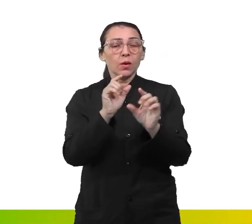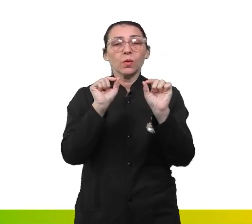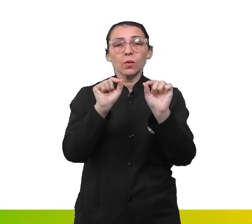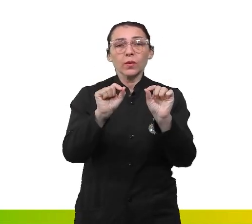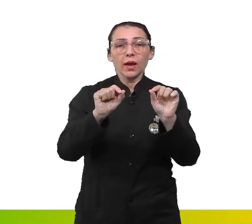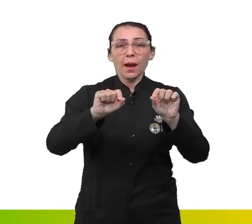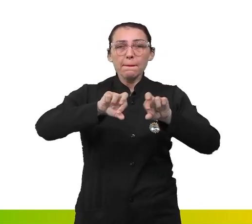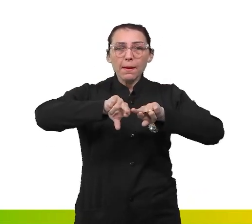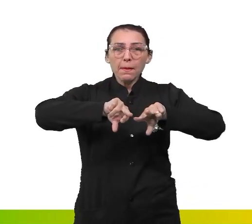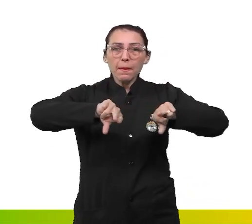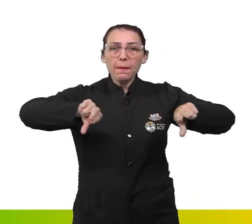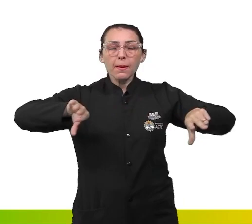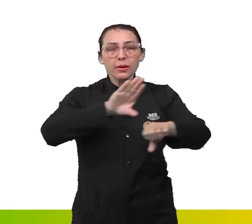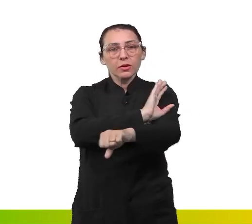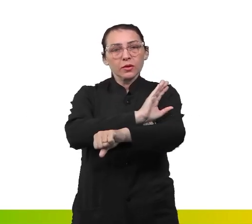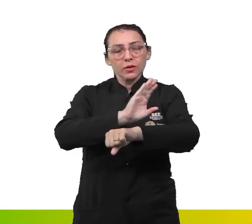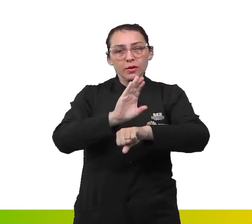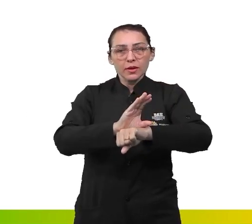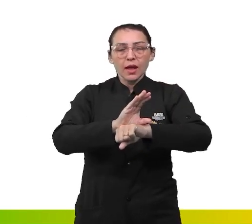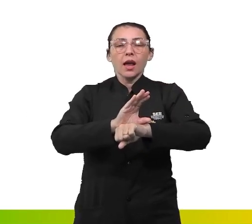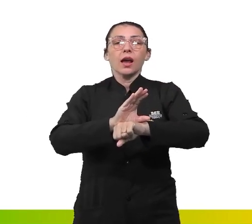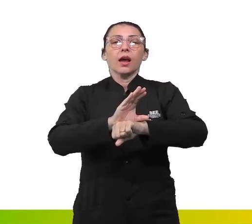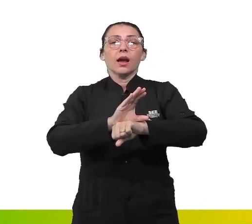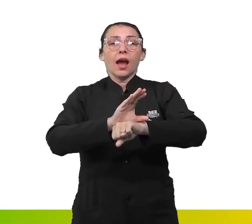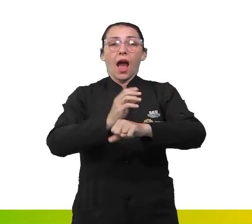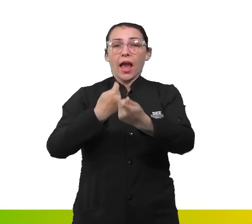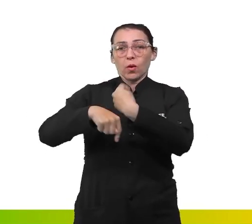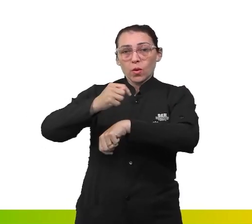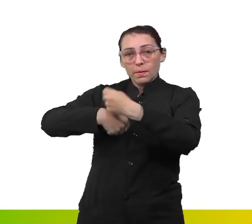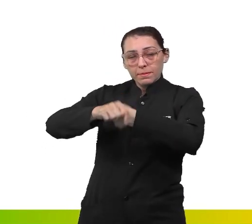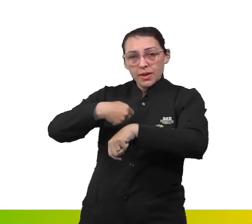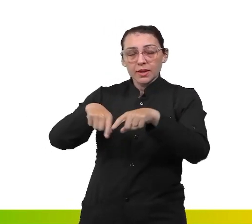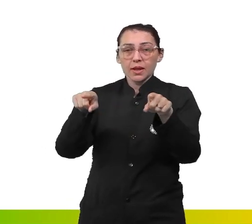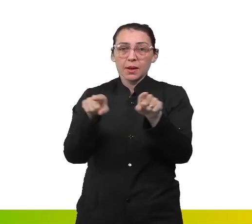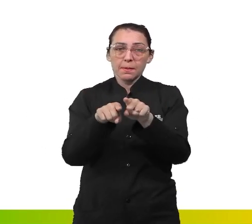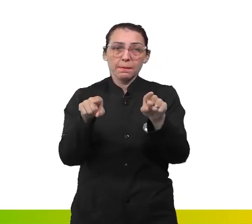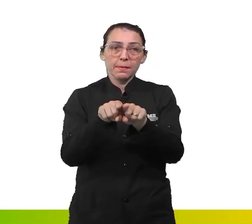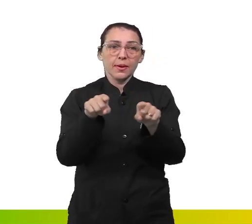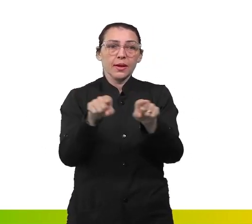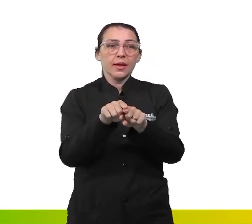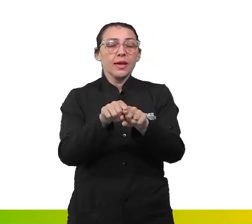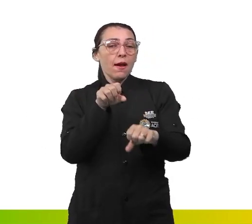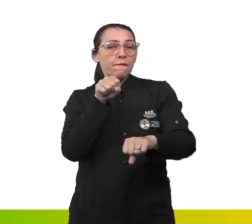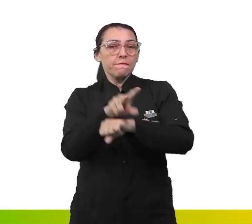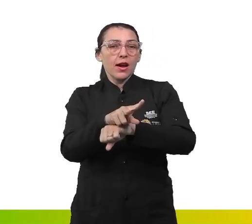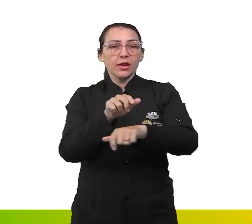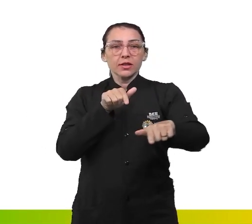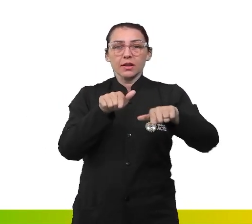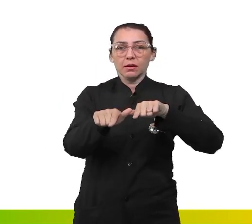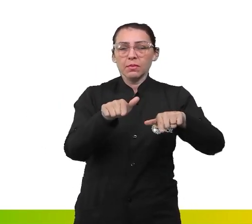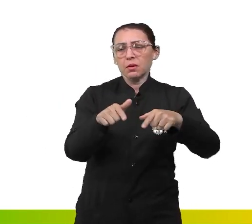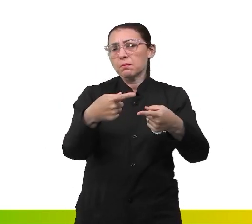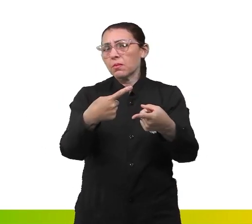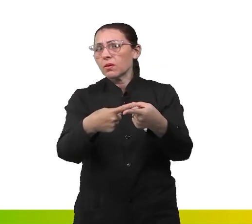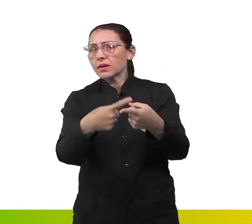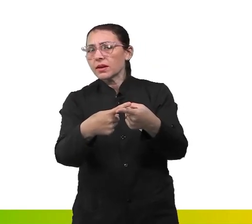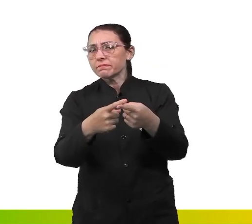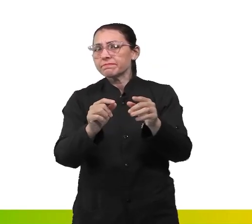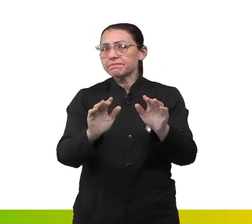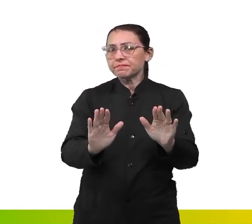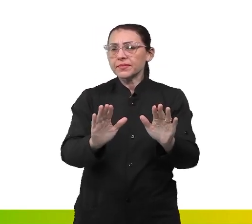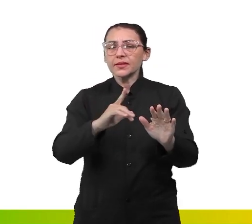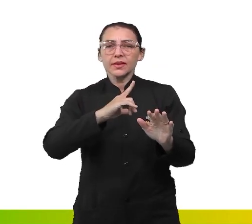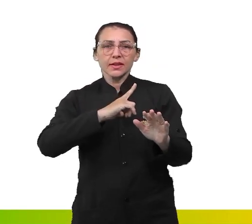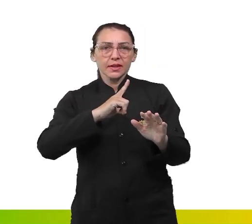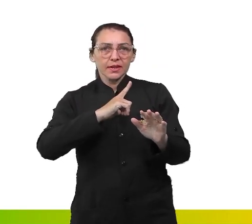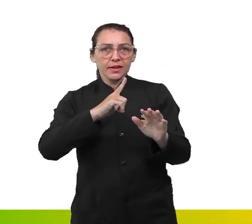a diversidade cultural, a movimentação econômica e o preenchimento de vagas de trabalho. Por quê? Porque